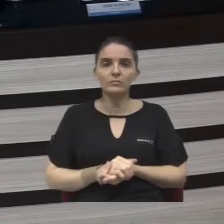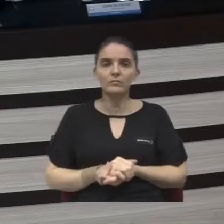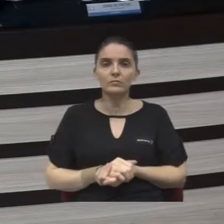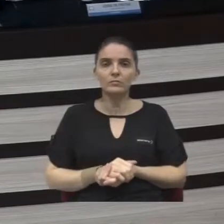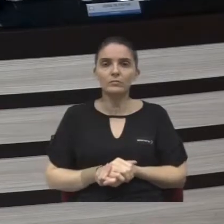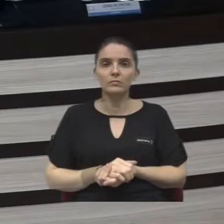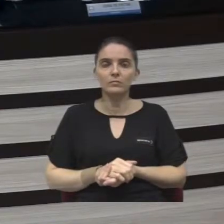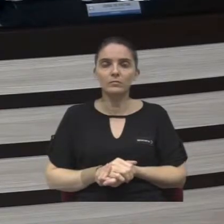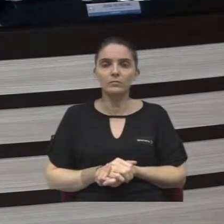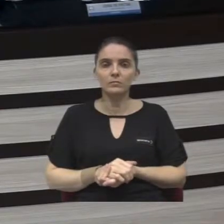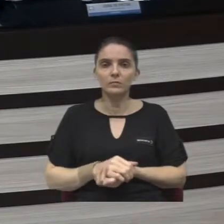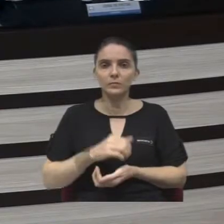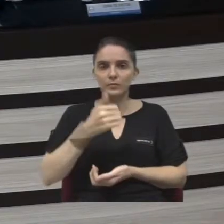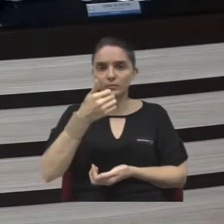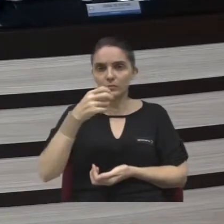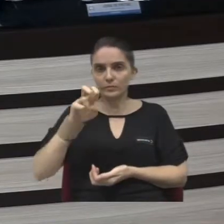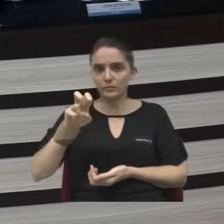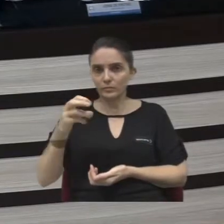Requerimento